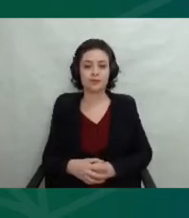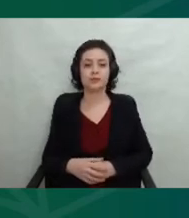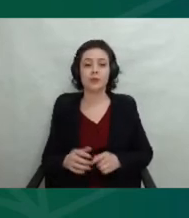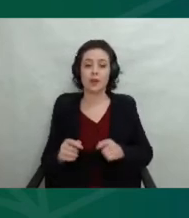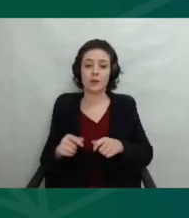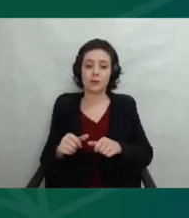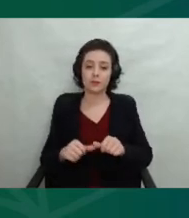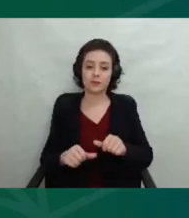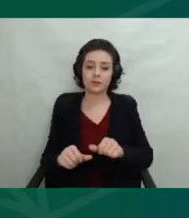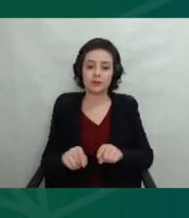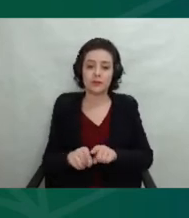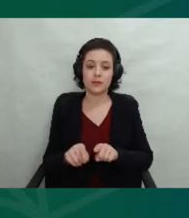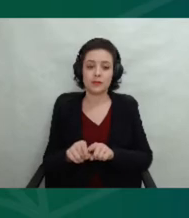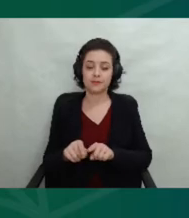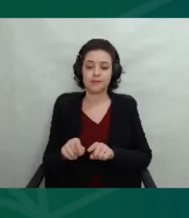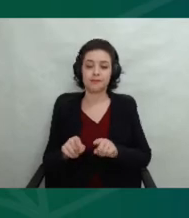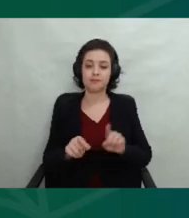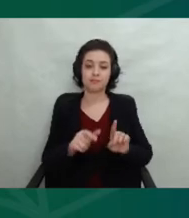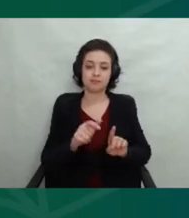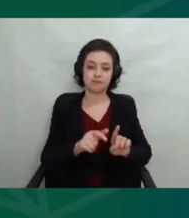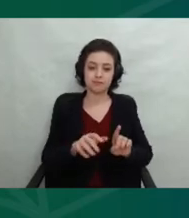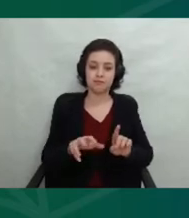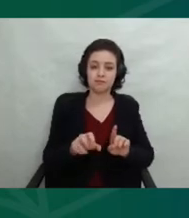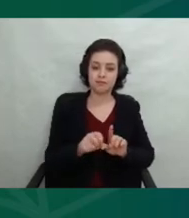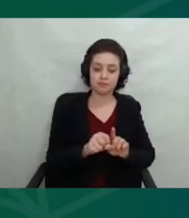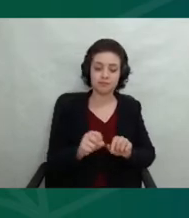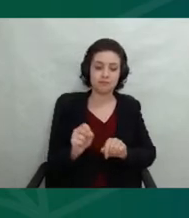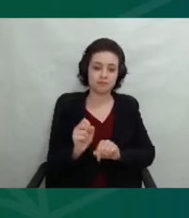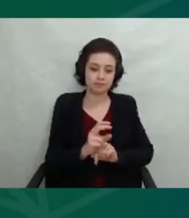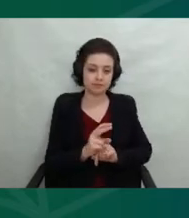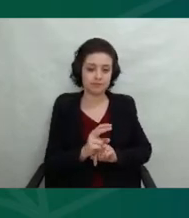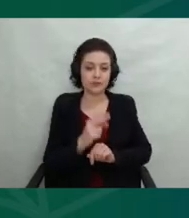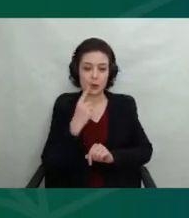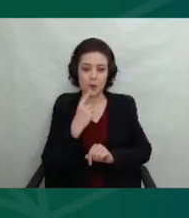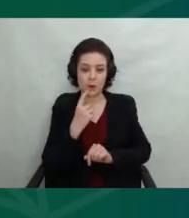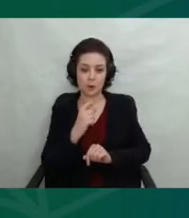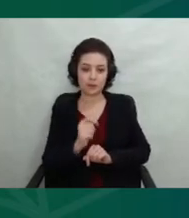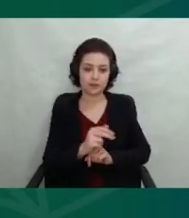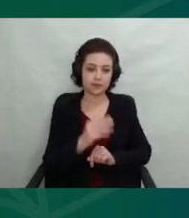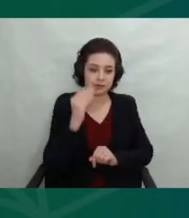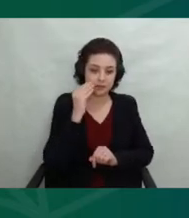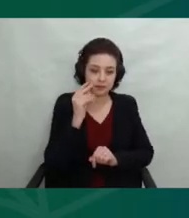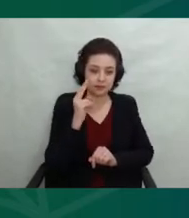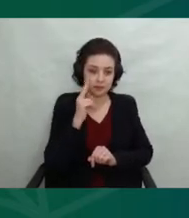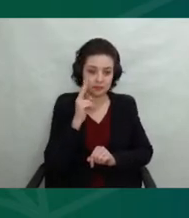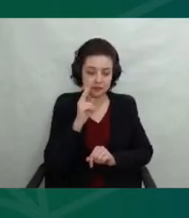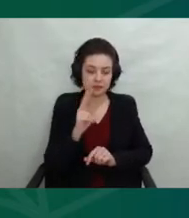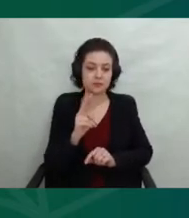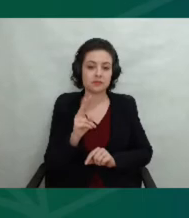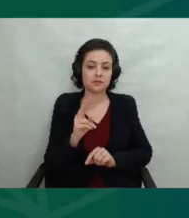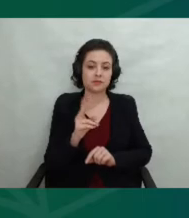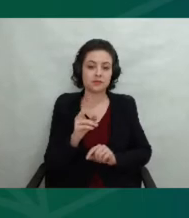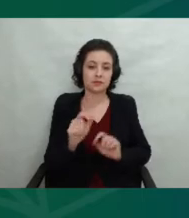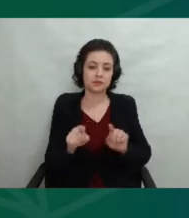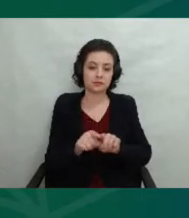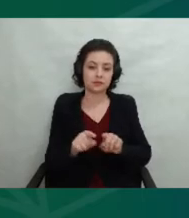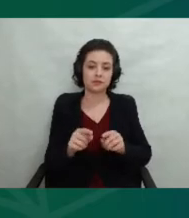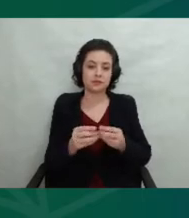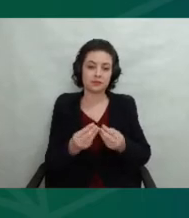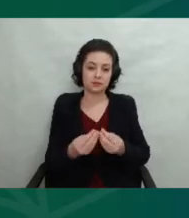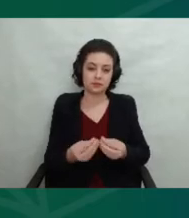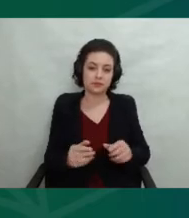indivíduo exposto ao corante, como possíveis danos que podem ser